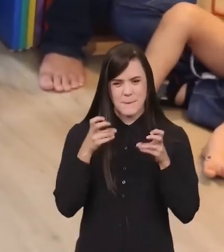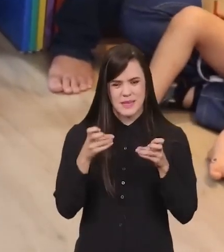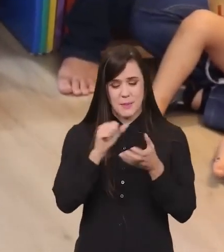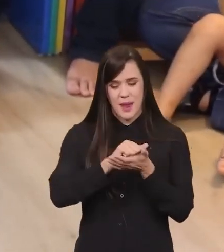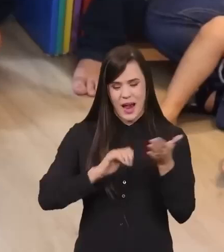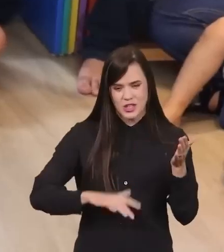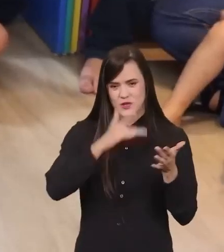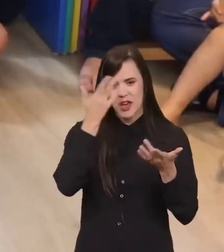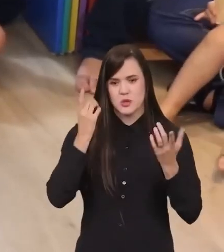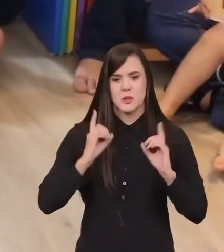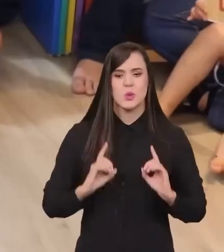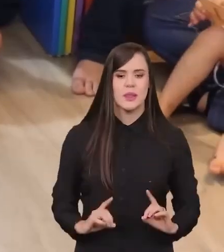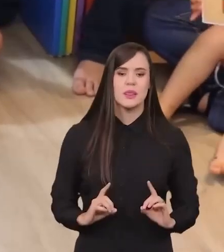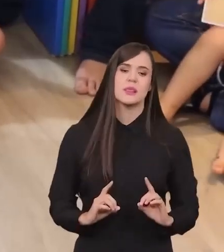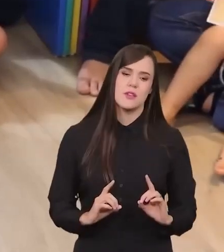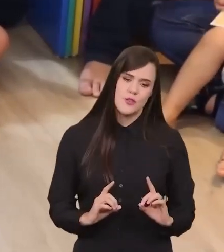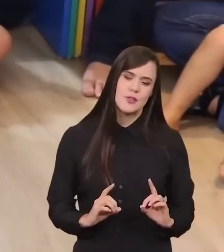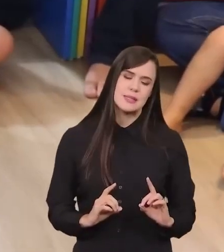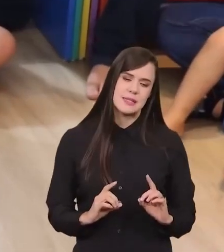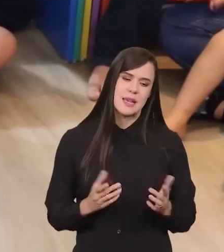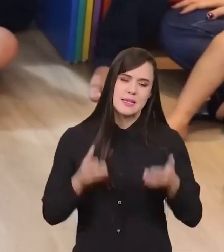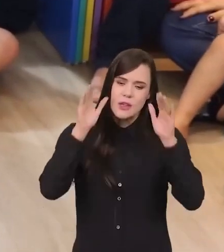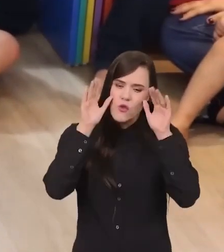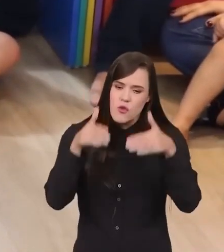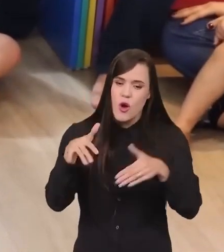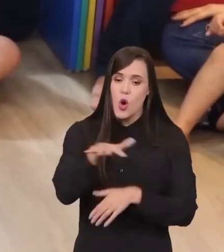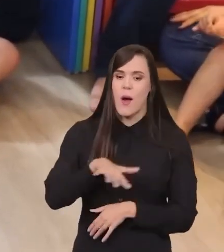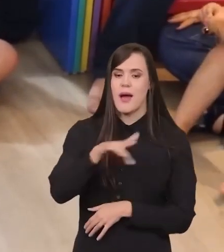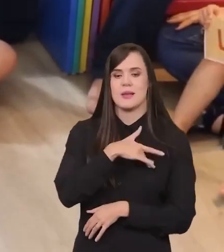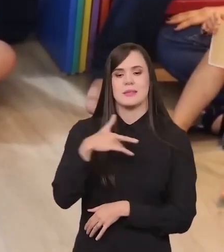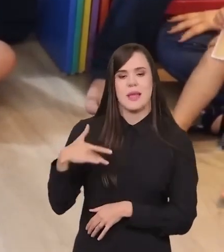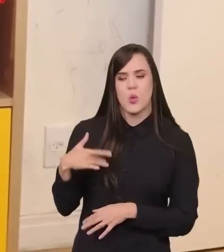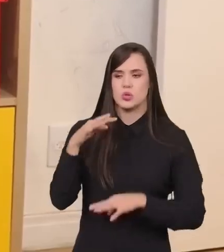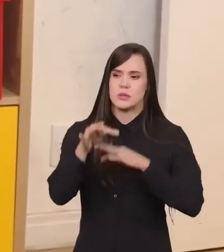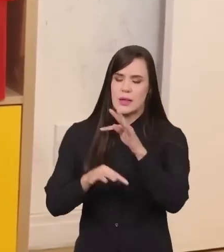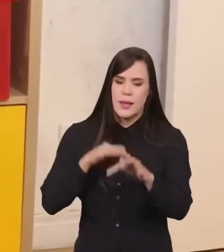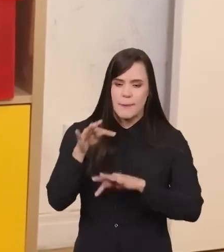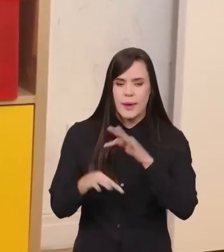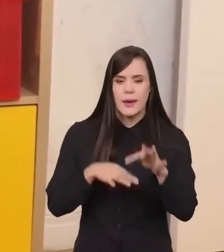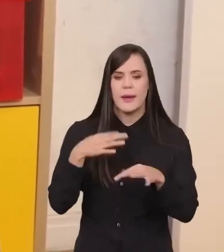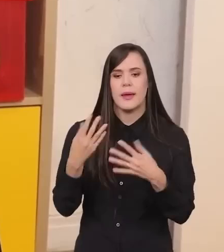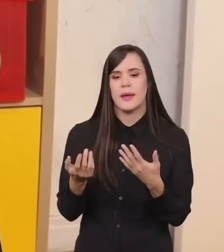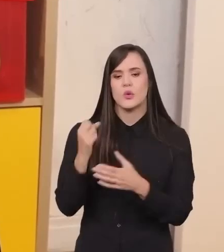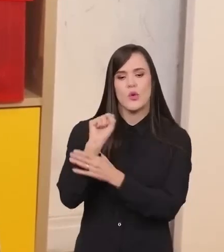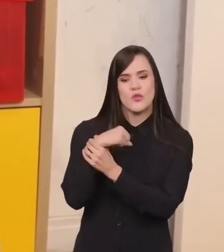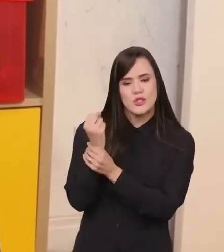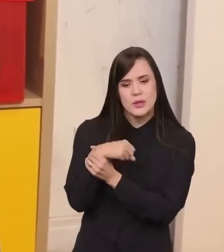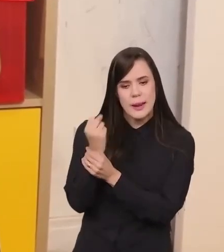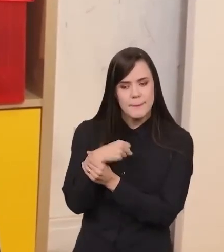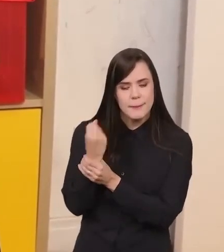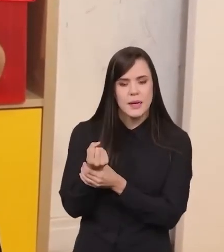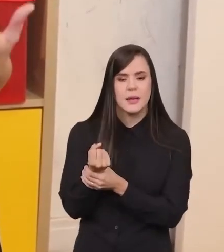voltadas para as pessoas com deficiência, elas eram muito voltadas para a área de saúde. Era só terapia,